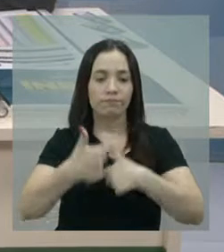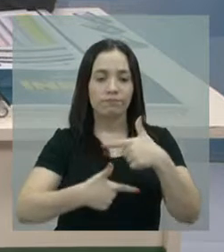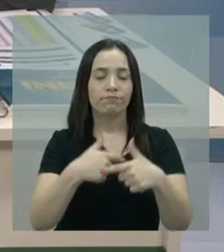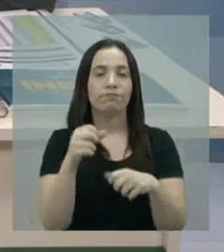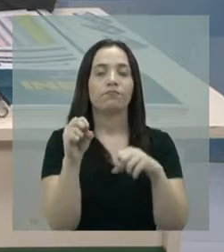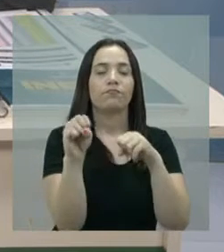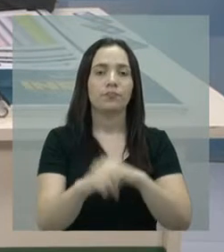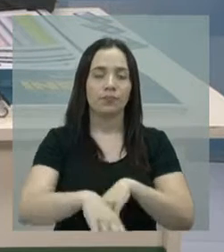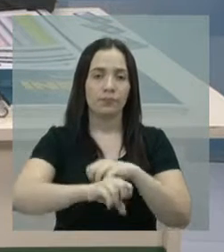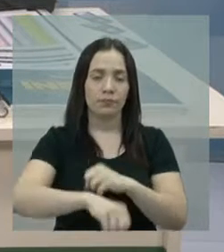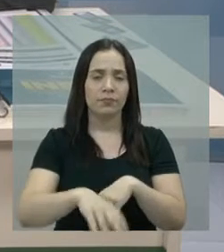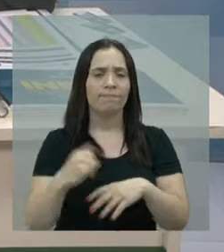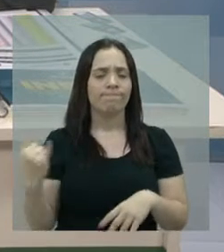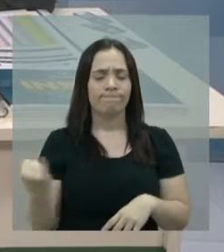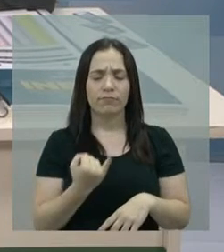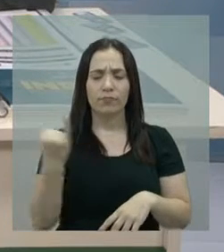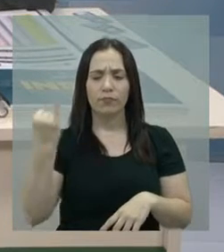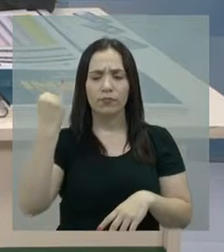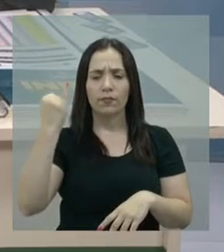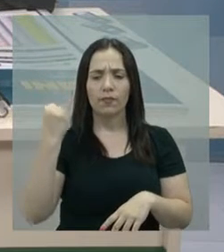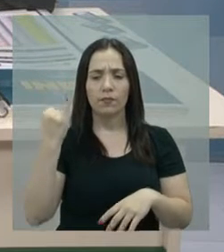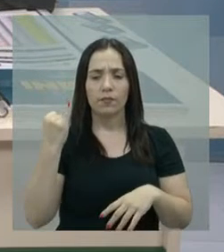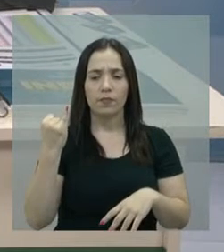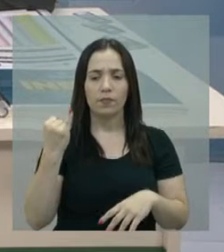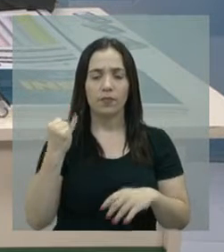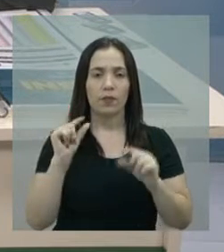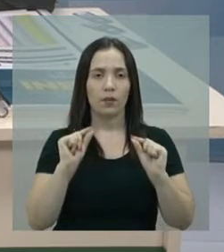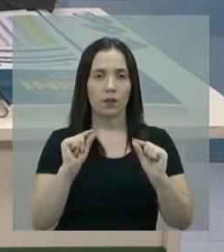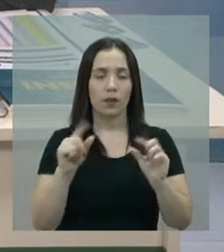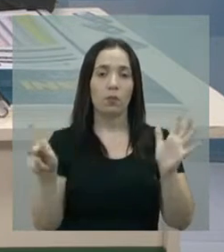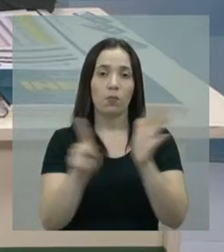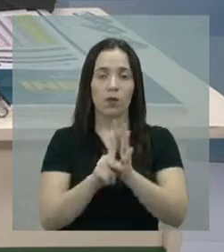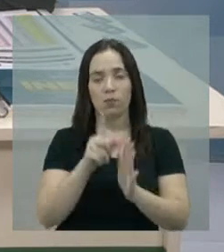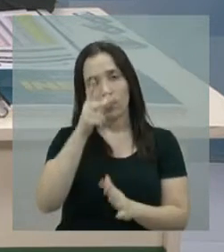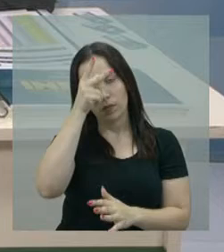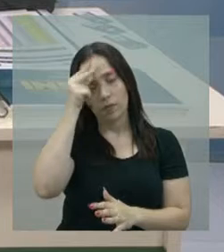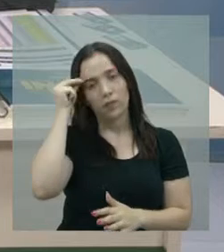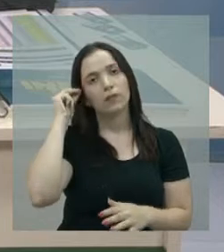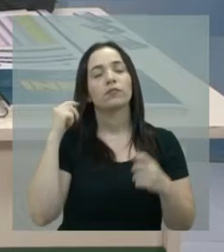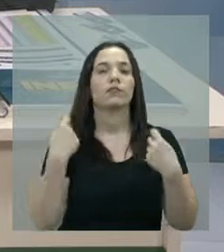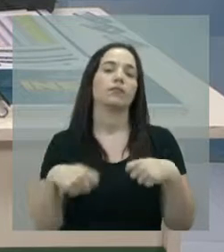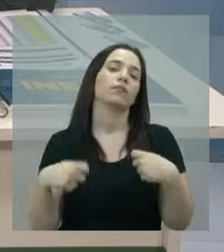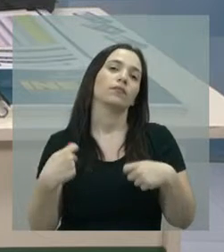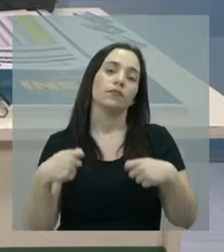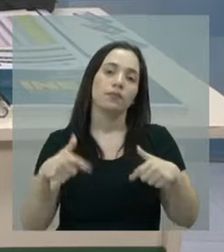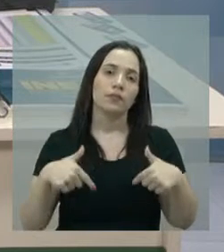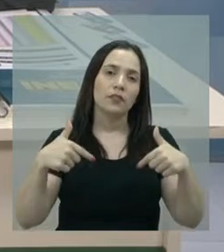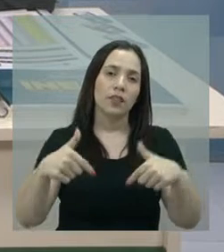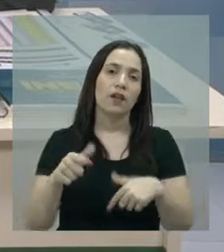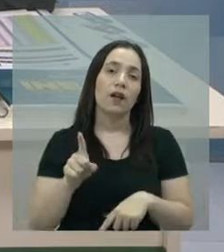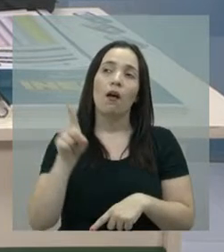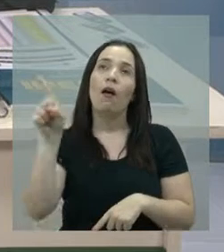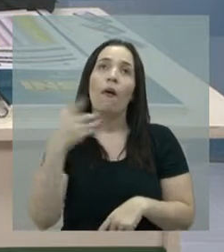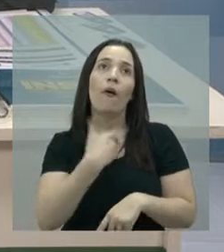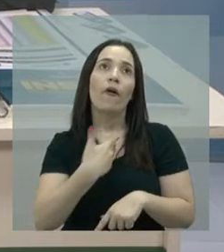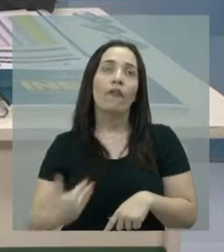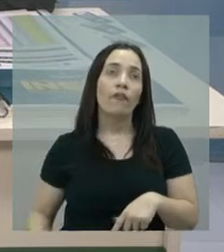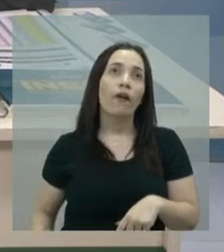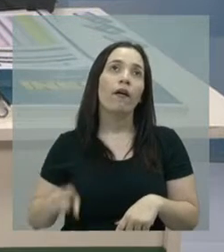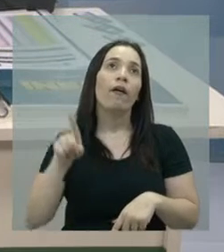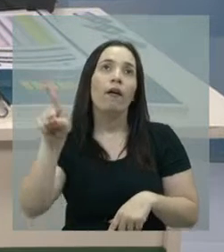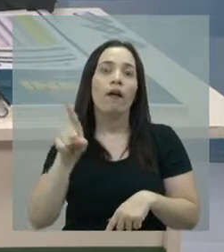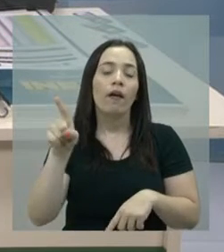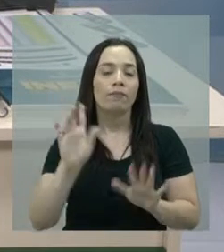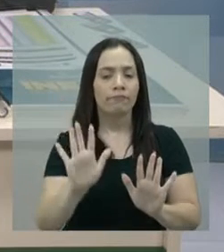educação é essencialmente um trabalho do prefeito. Né? Você, não, o governador tem um papel